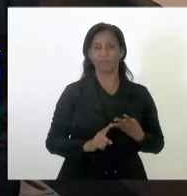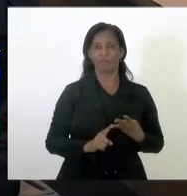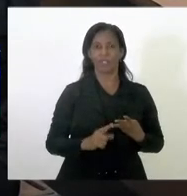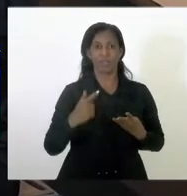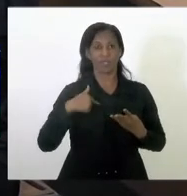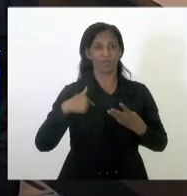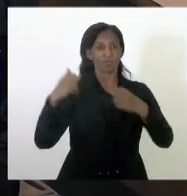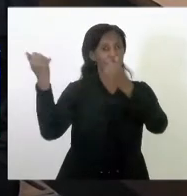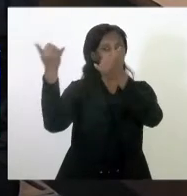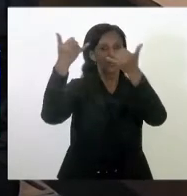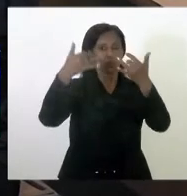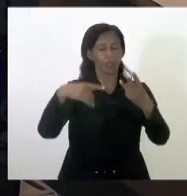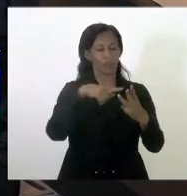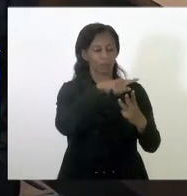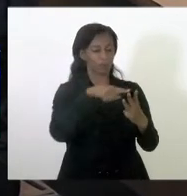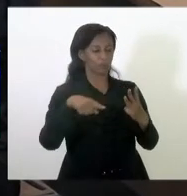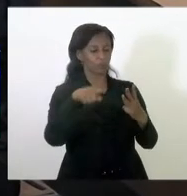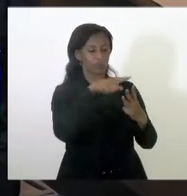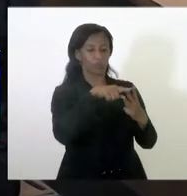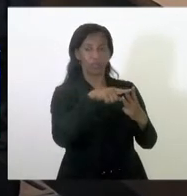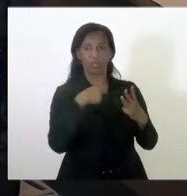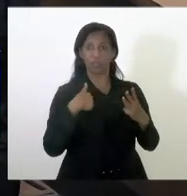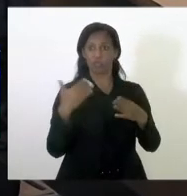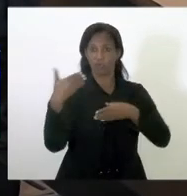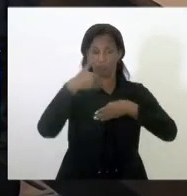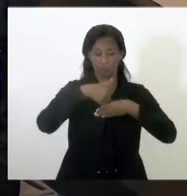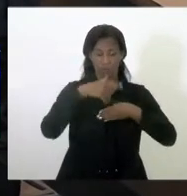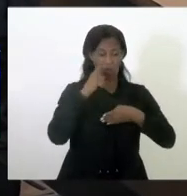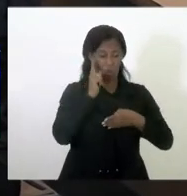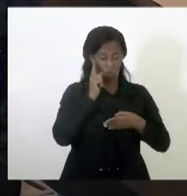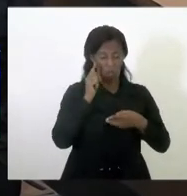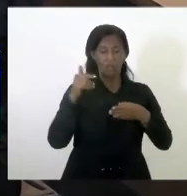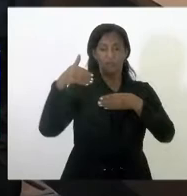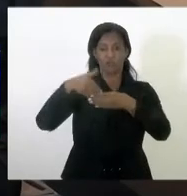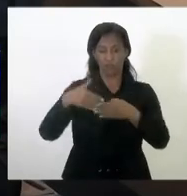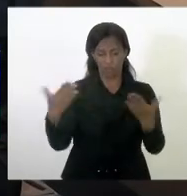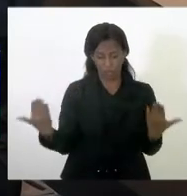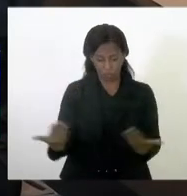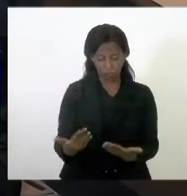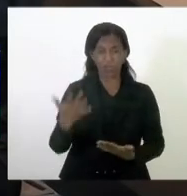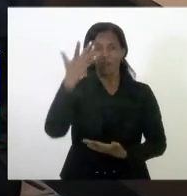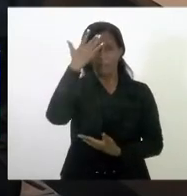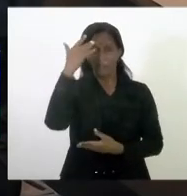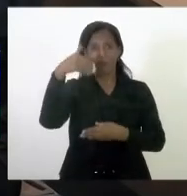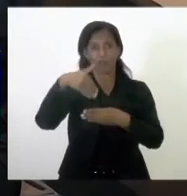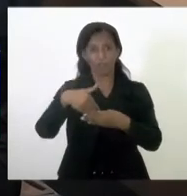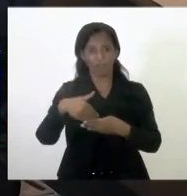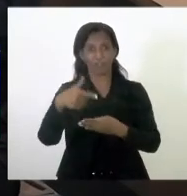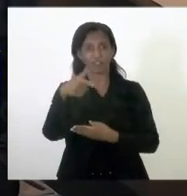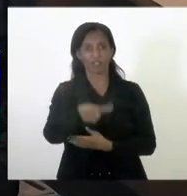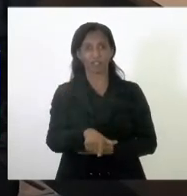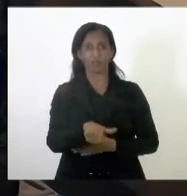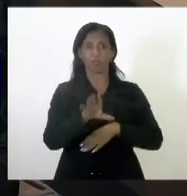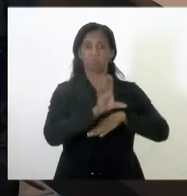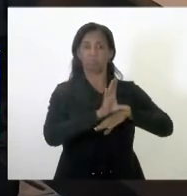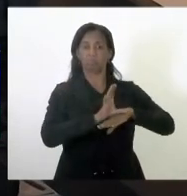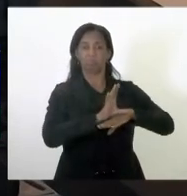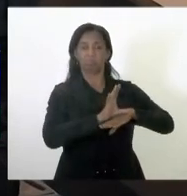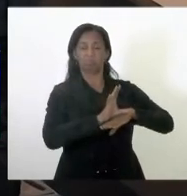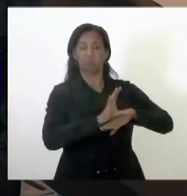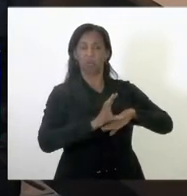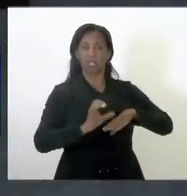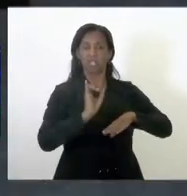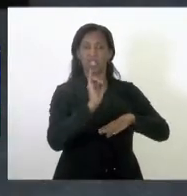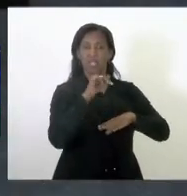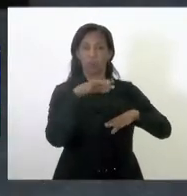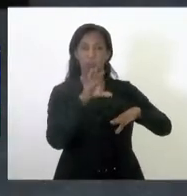Excelência, que todos os três, já votei ontem, votei hoje, votarei amanhã, votarei pela inconstitucionalidade. Se for de